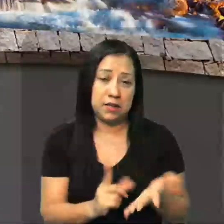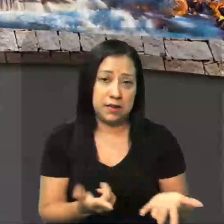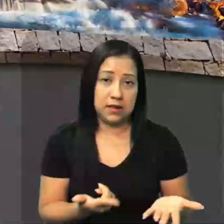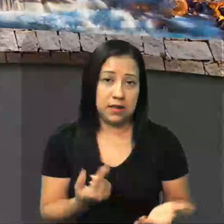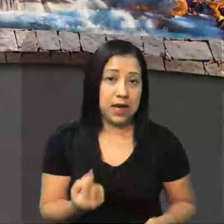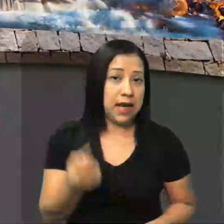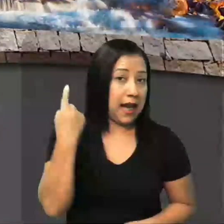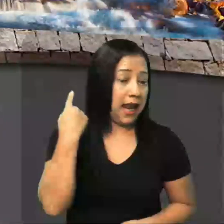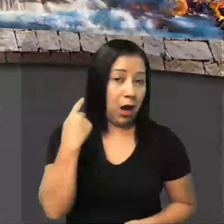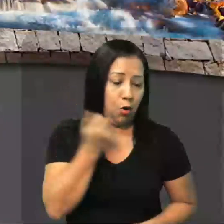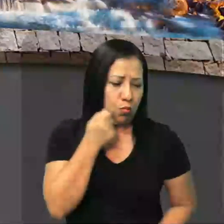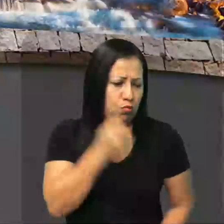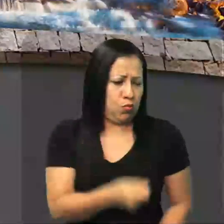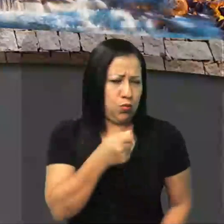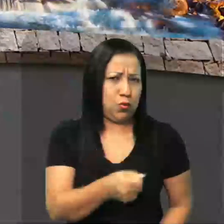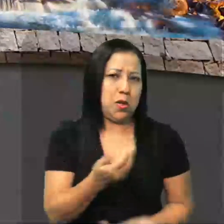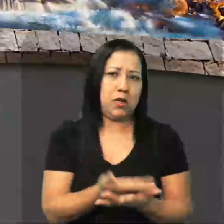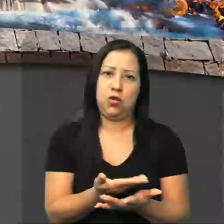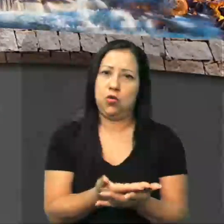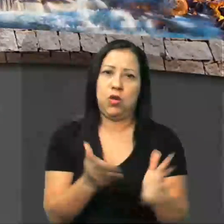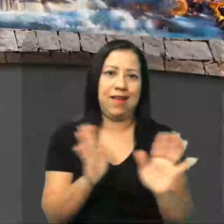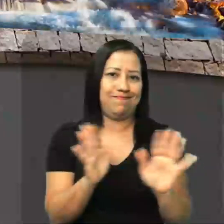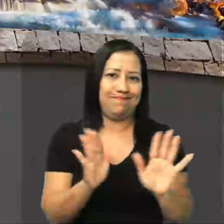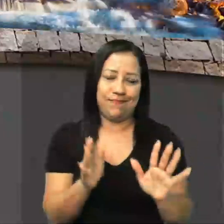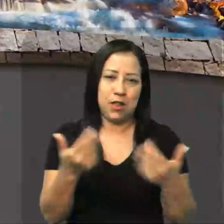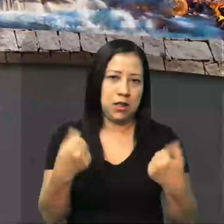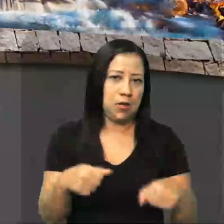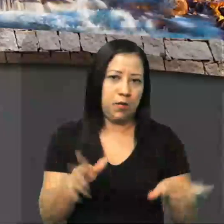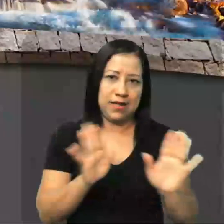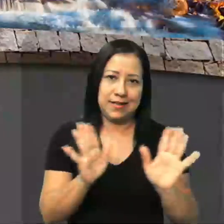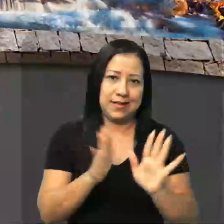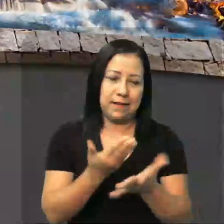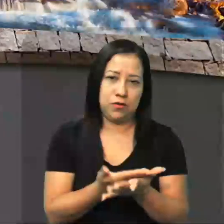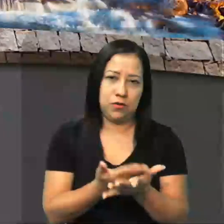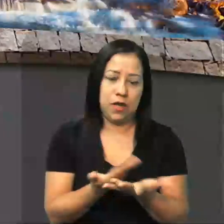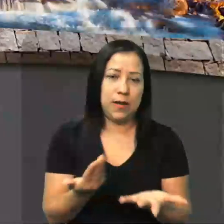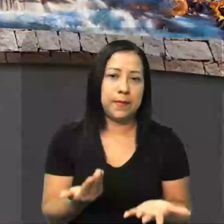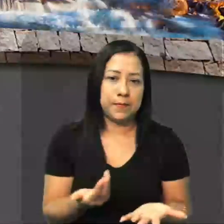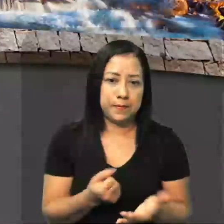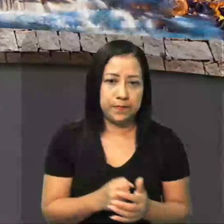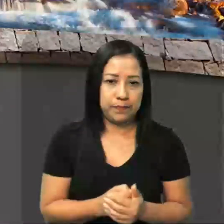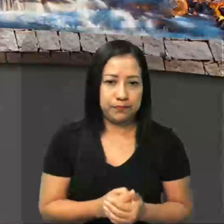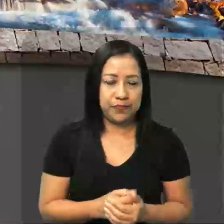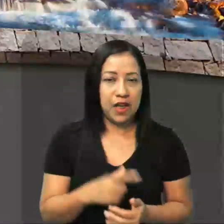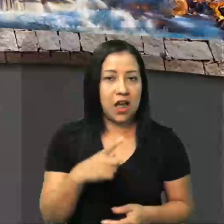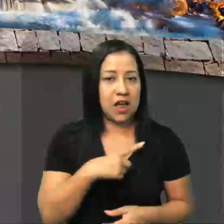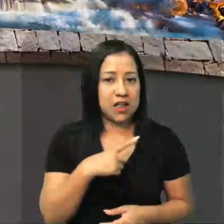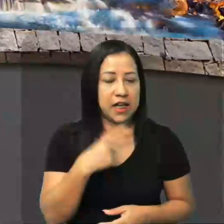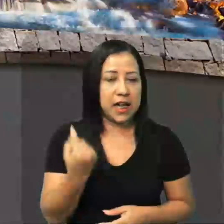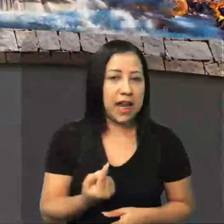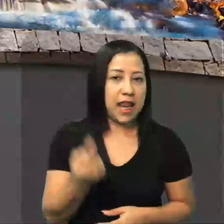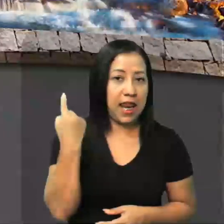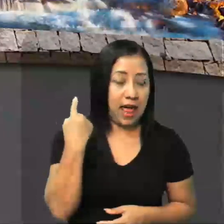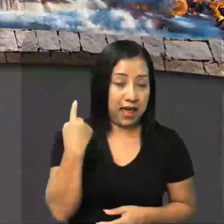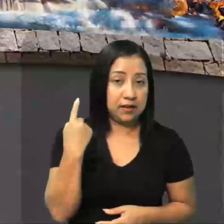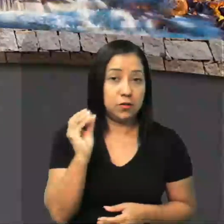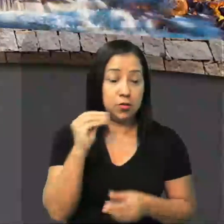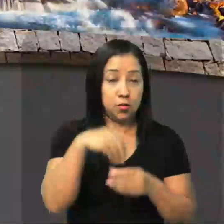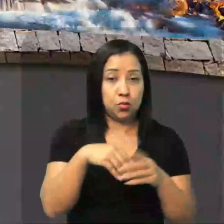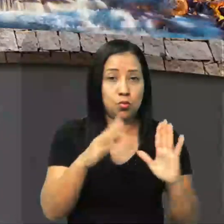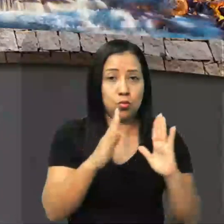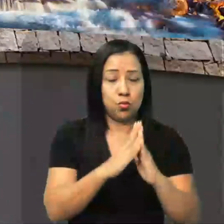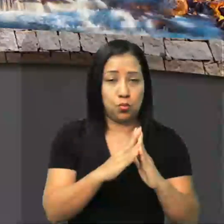e não tinha escola para todo mundo, que estava assim, ó, de meninos. Quando eu falo meninos, entendam, meninos e meninas.